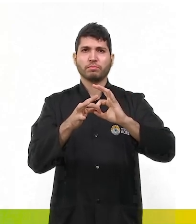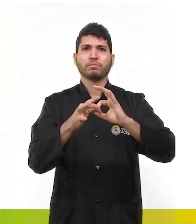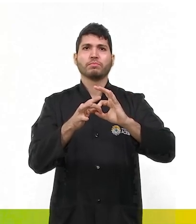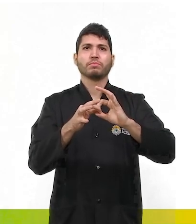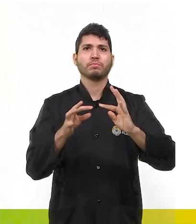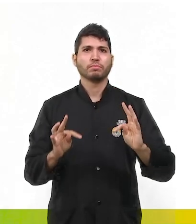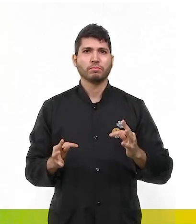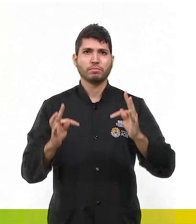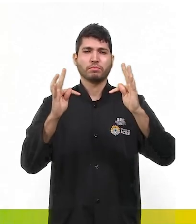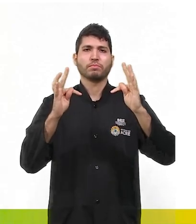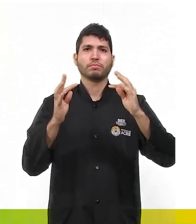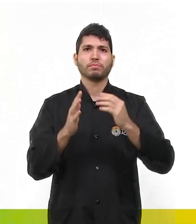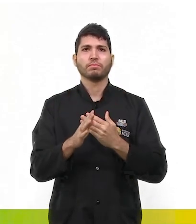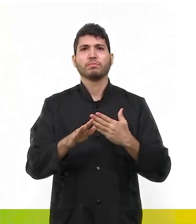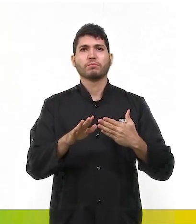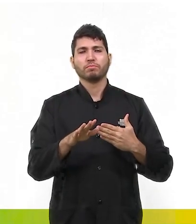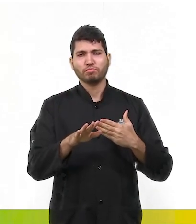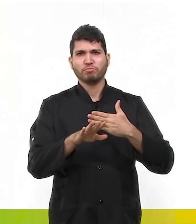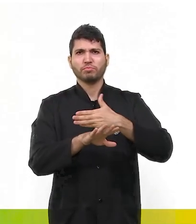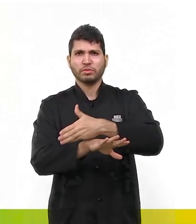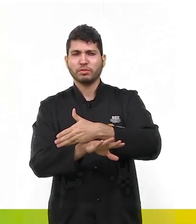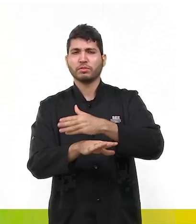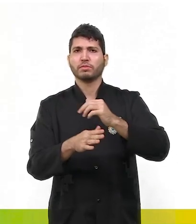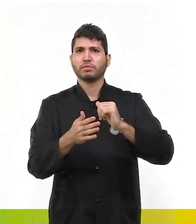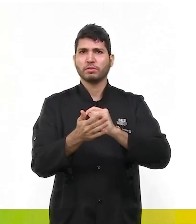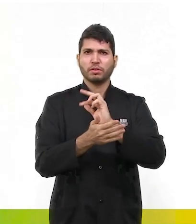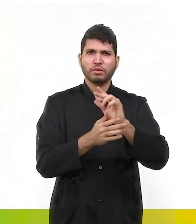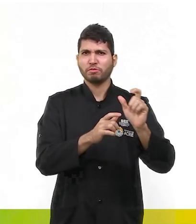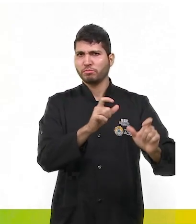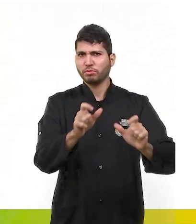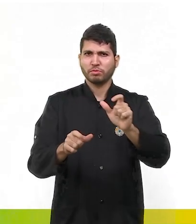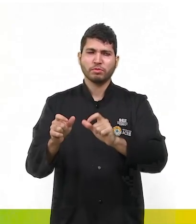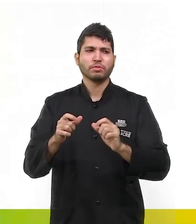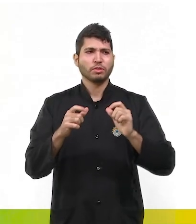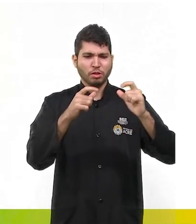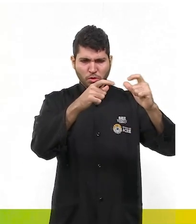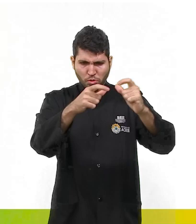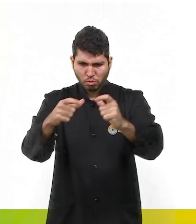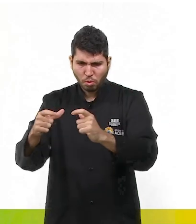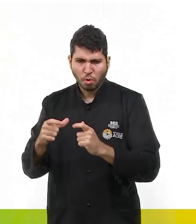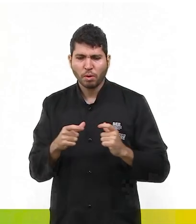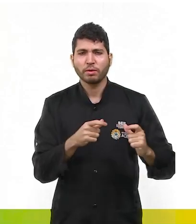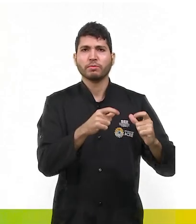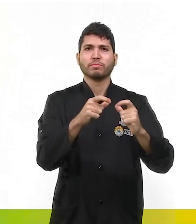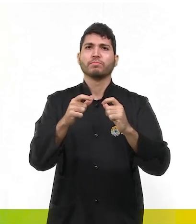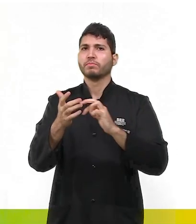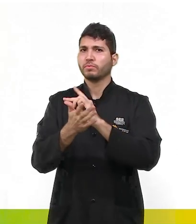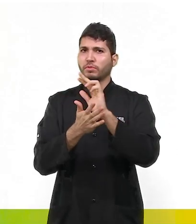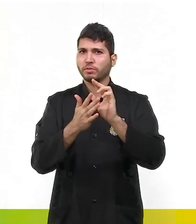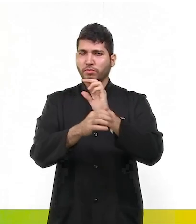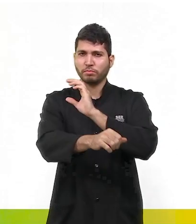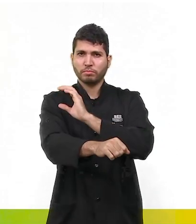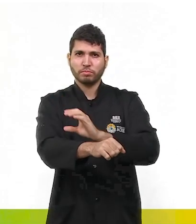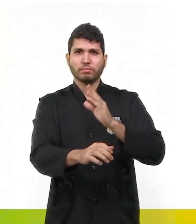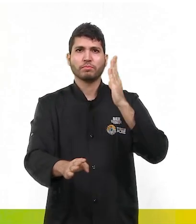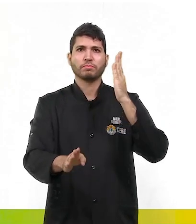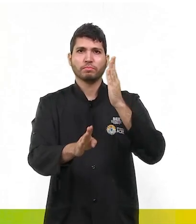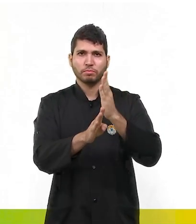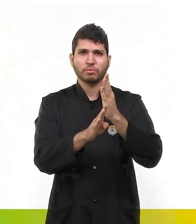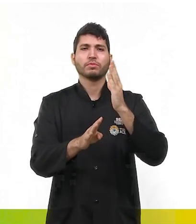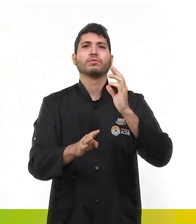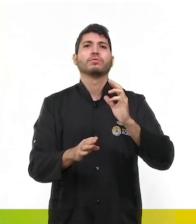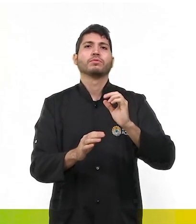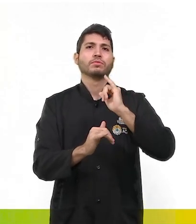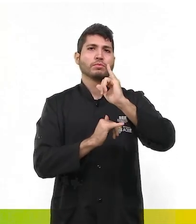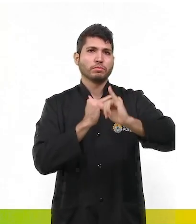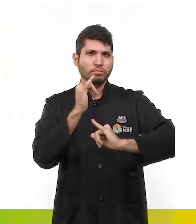a gente tem acesso a várias pessoas, a vários locais, a várias culturas, por causa do advento da internet,